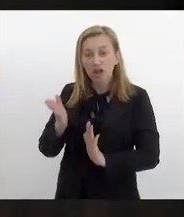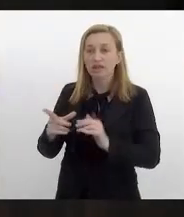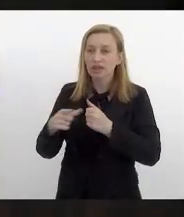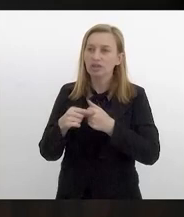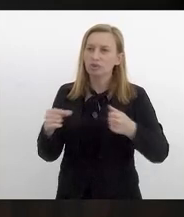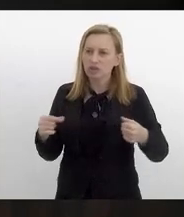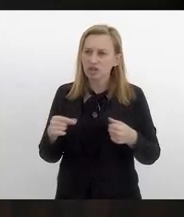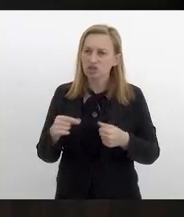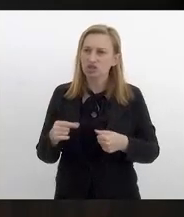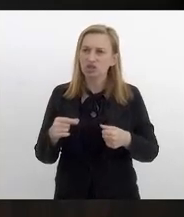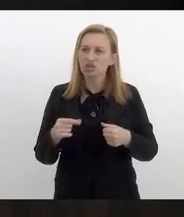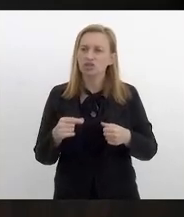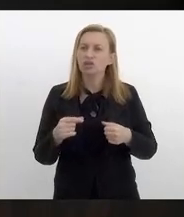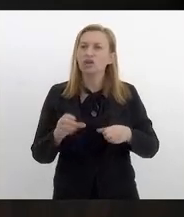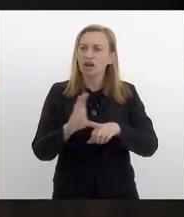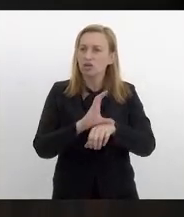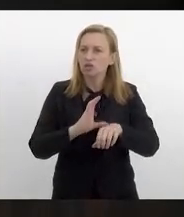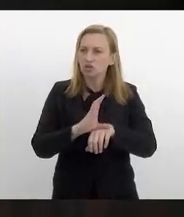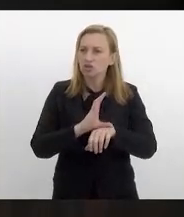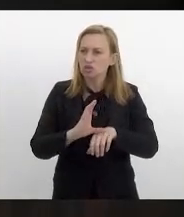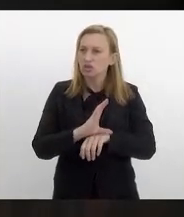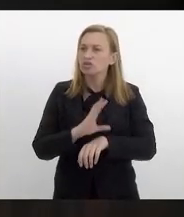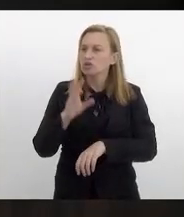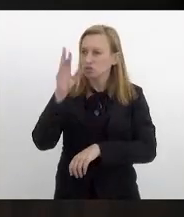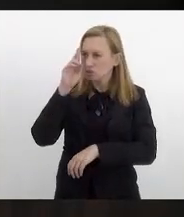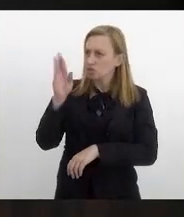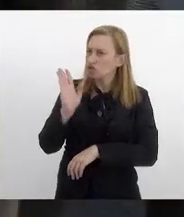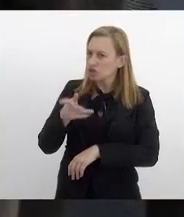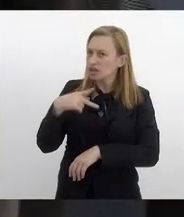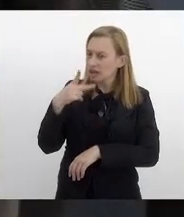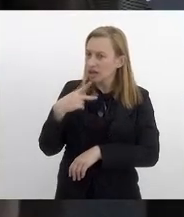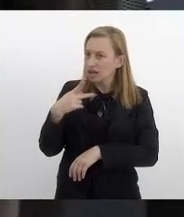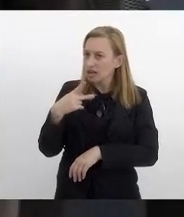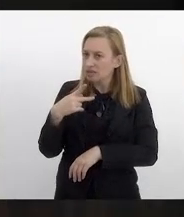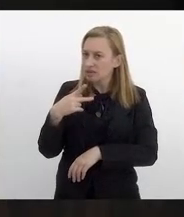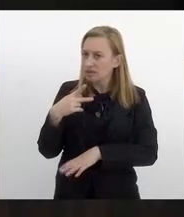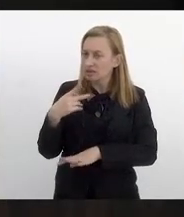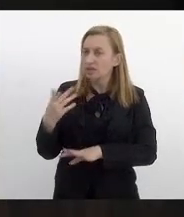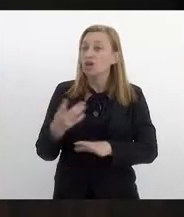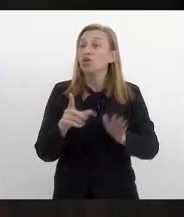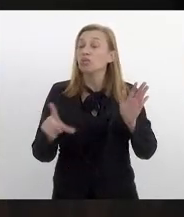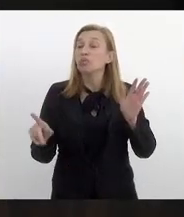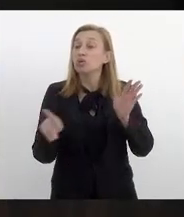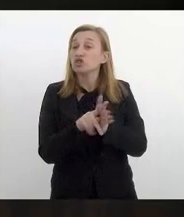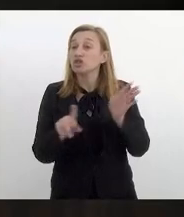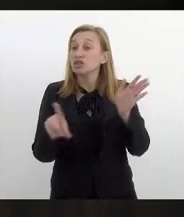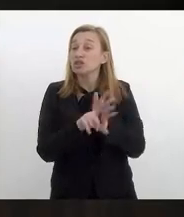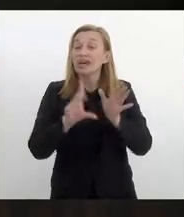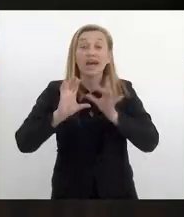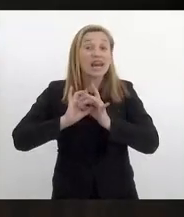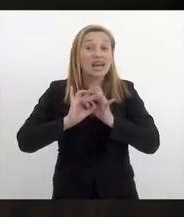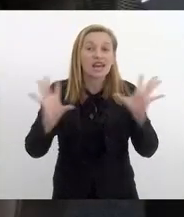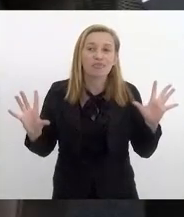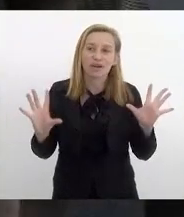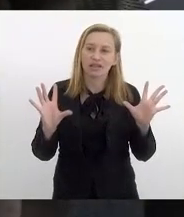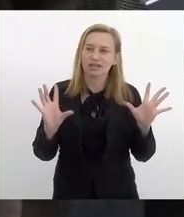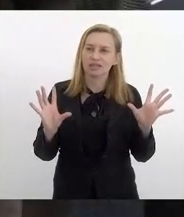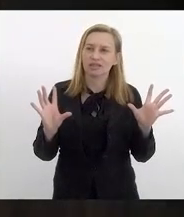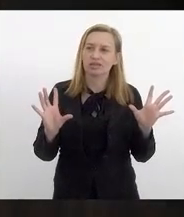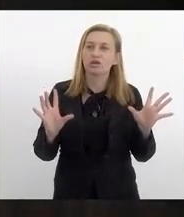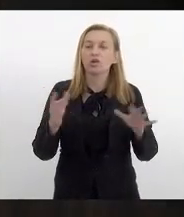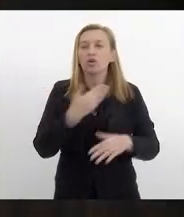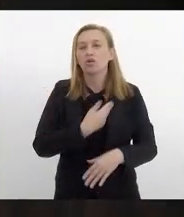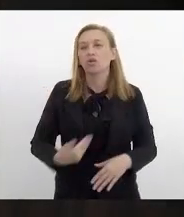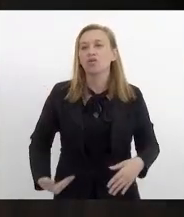artigo, citação da Constituição, que é a que você, Vossa Excelência, está lendo. Não. Olha, o projeto de lei é autorizativo. Eu sei, querido. O